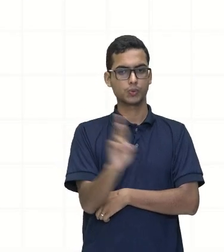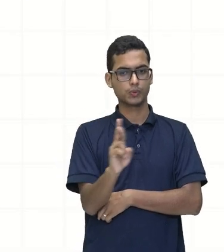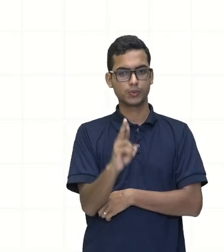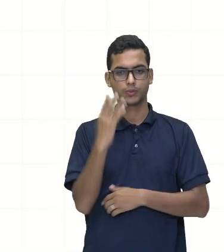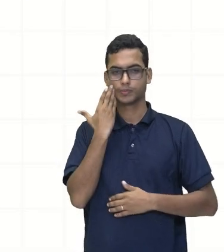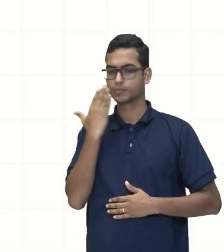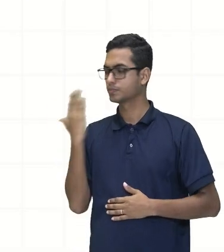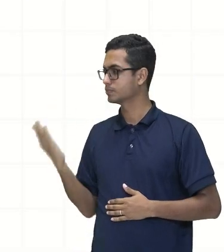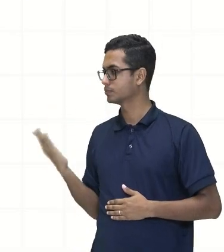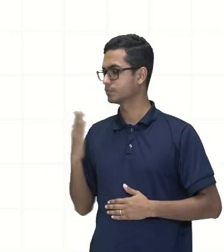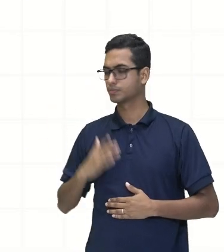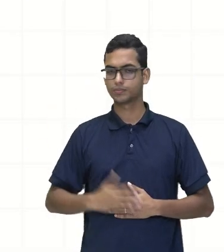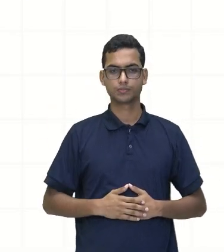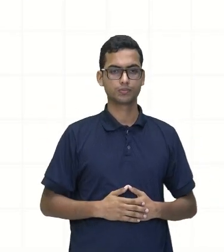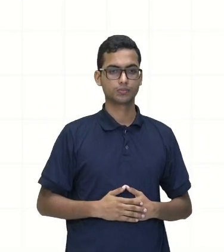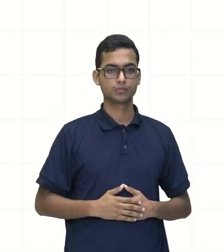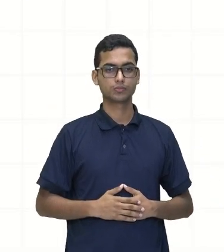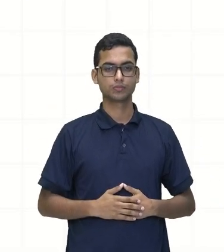841